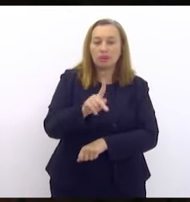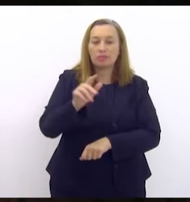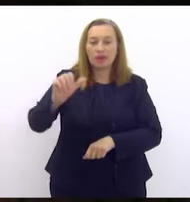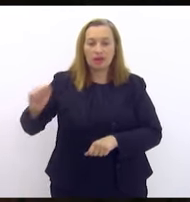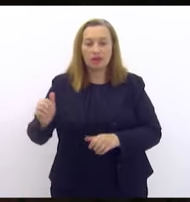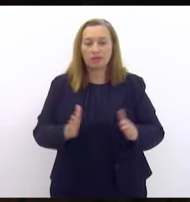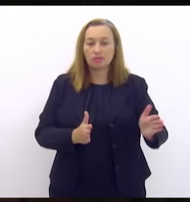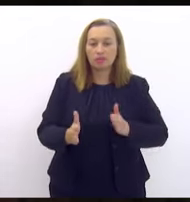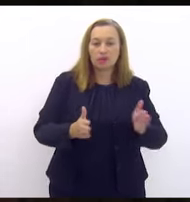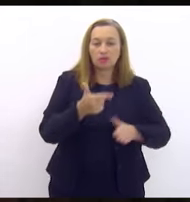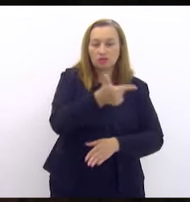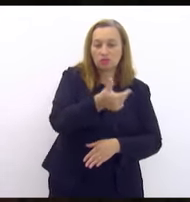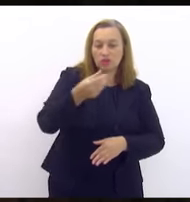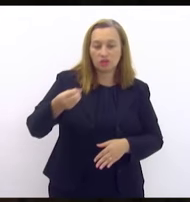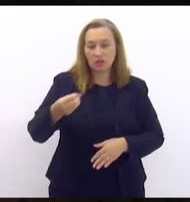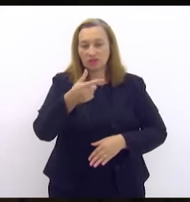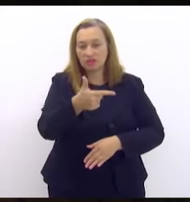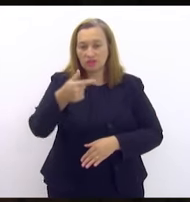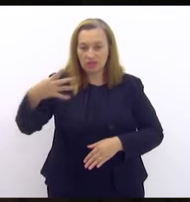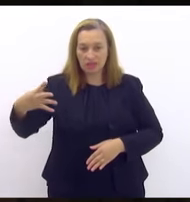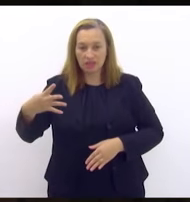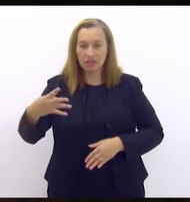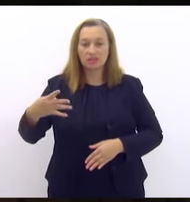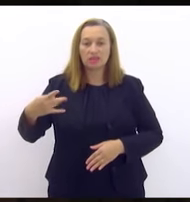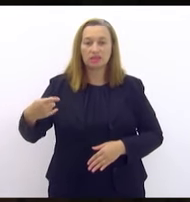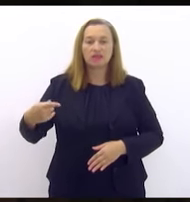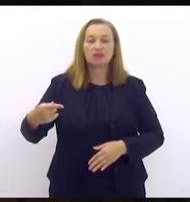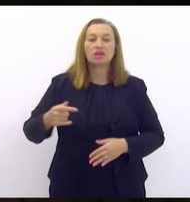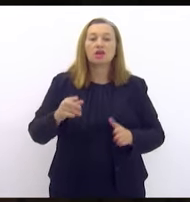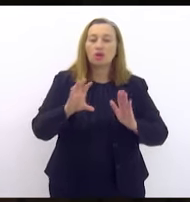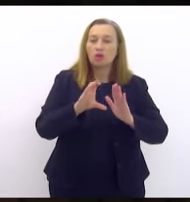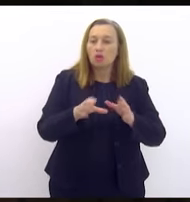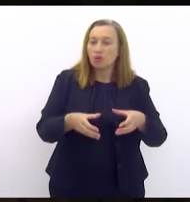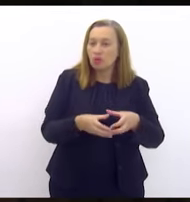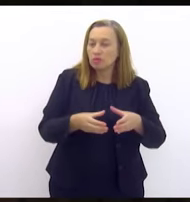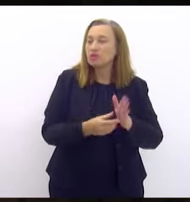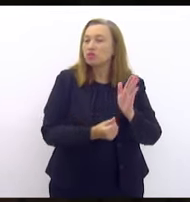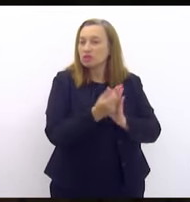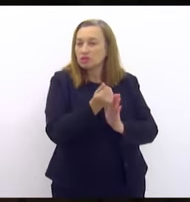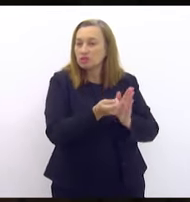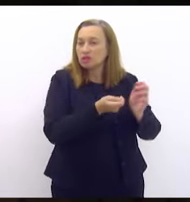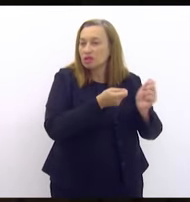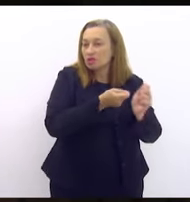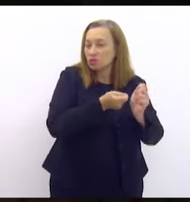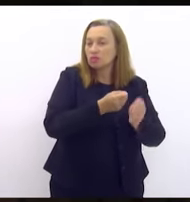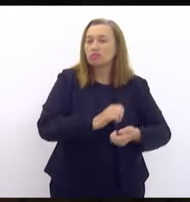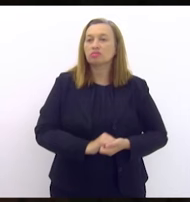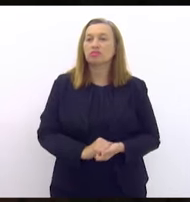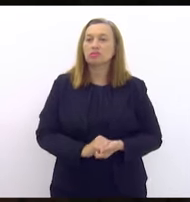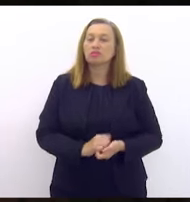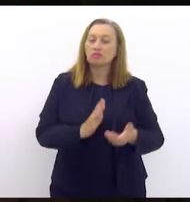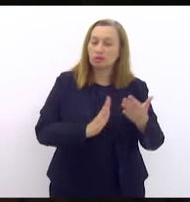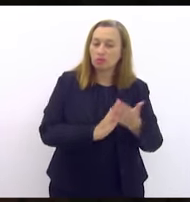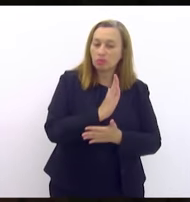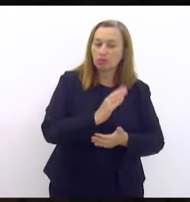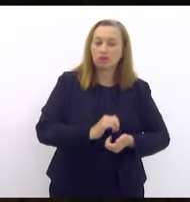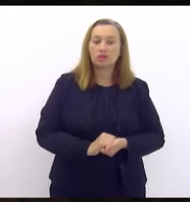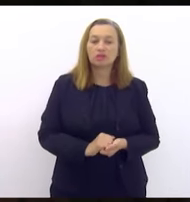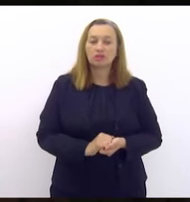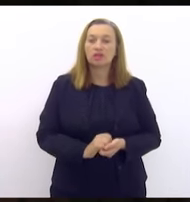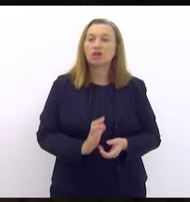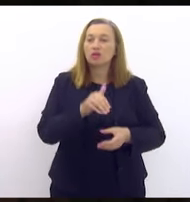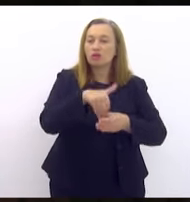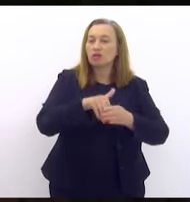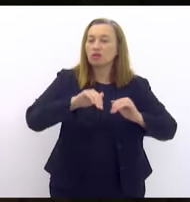período de 2024-2027. Pareceres das comissões de orçamento, finanças, fiscalização financeira e controle favorável, em voto